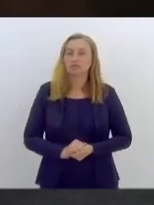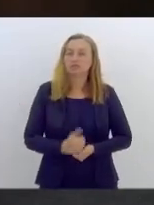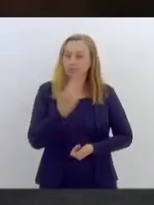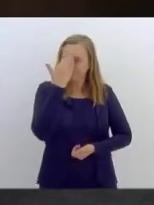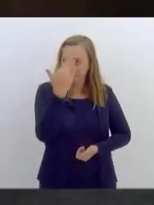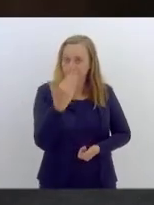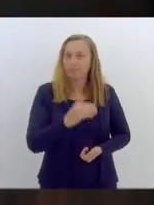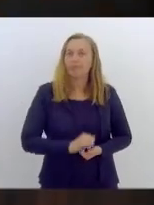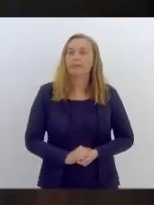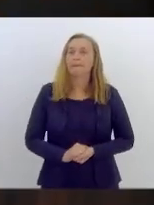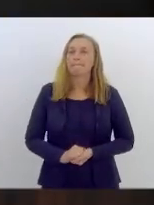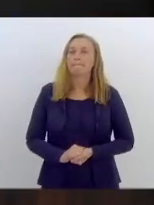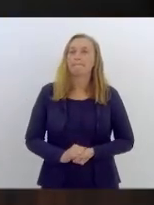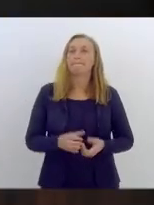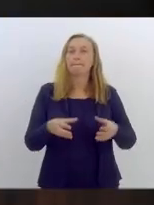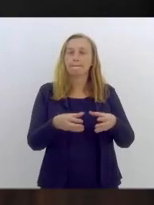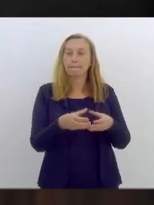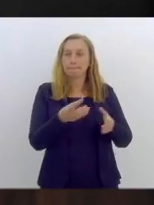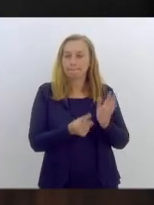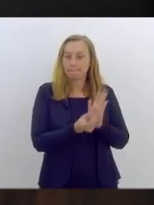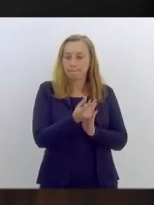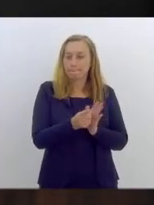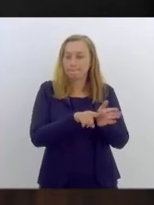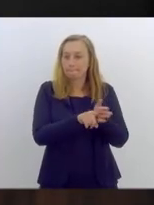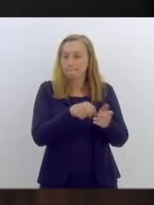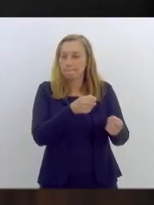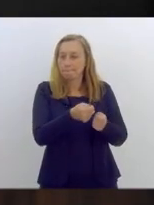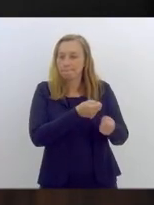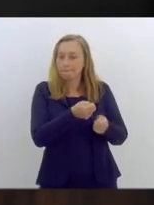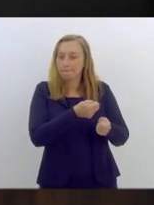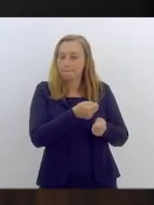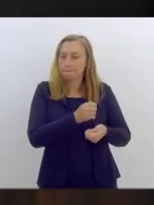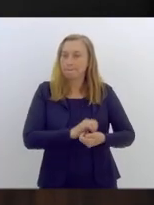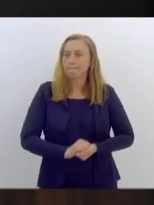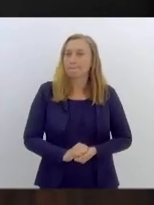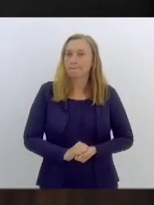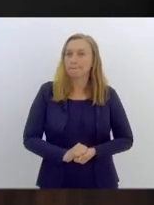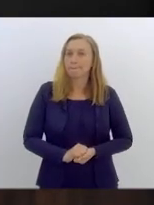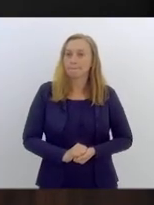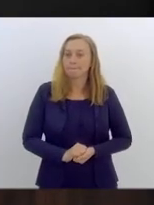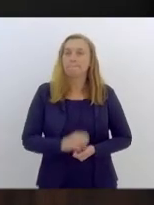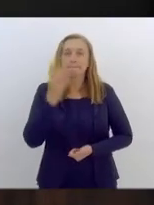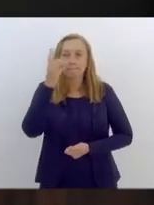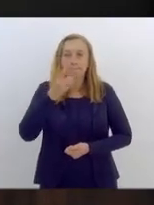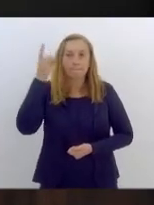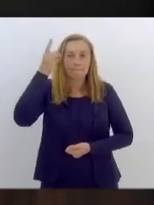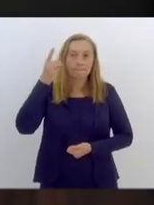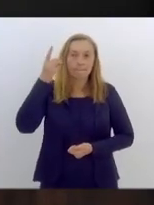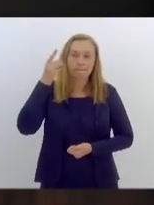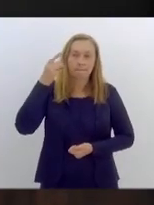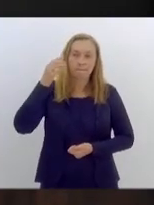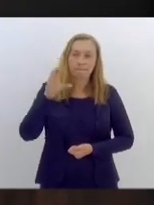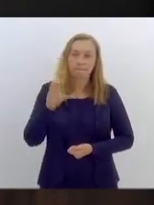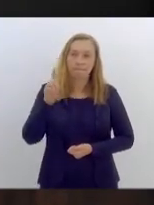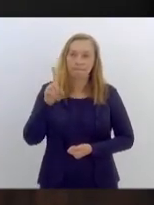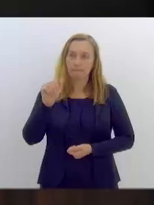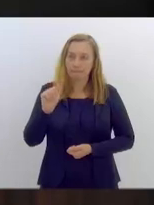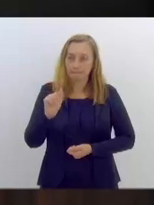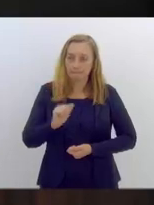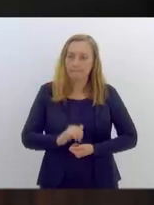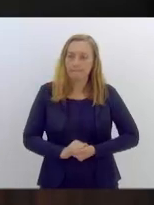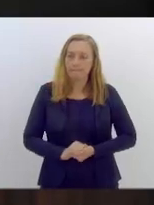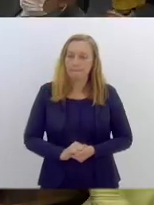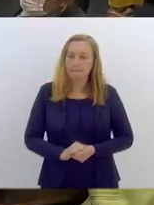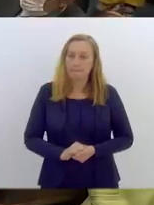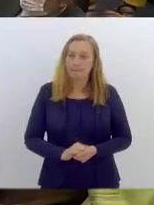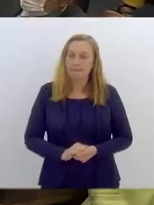Obrigada. Pela Comissão de Orçamento, Finanças, Fiscalização Financeira e Controle, o deputado Márcio Canella.